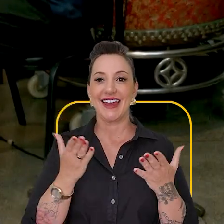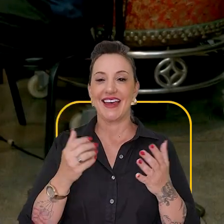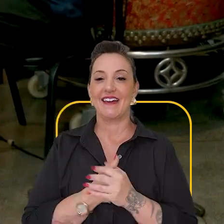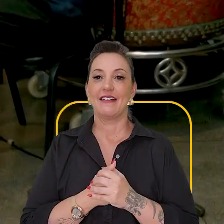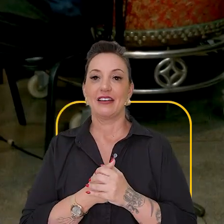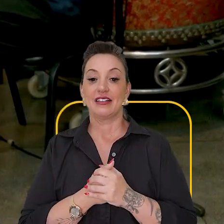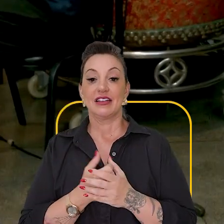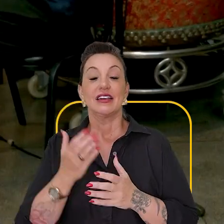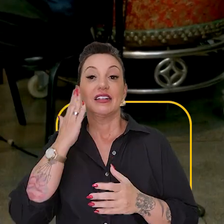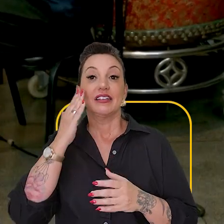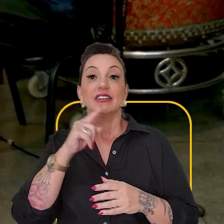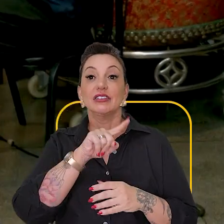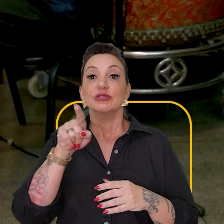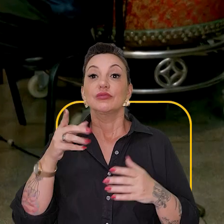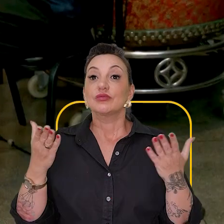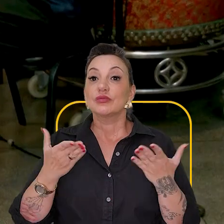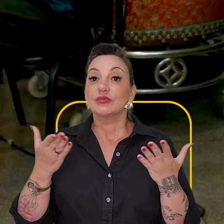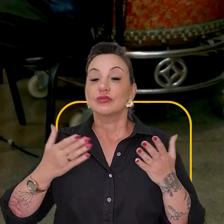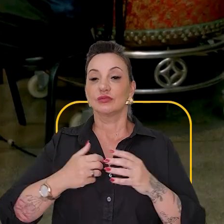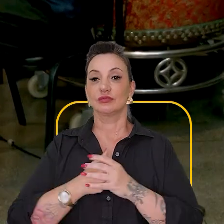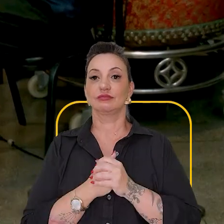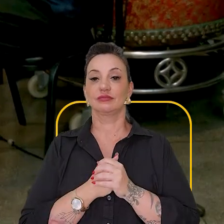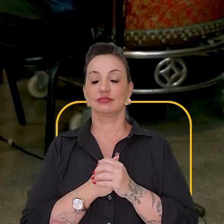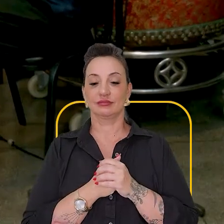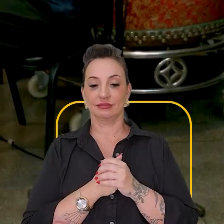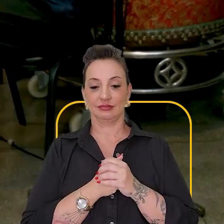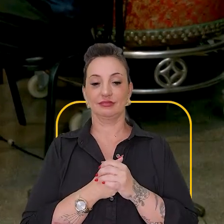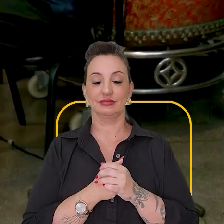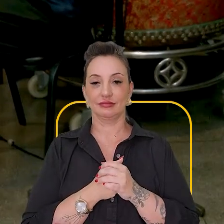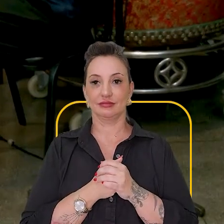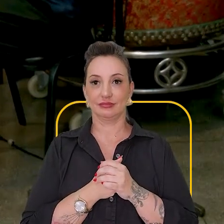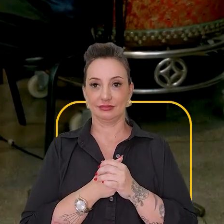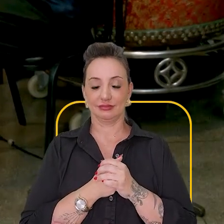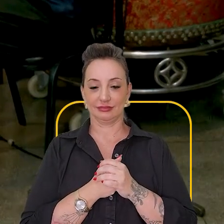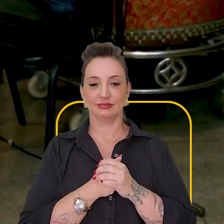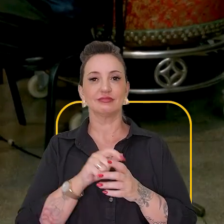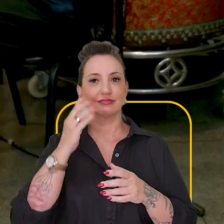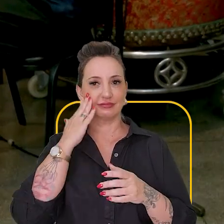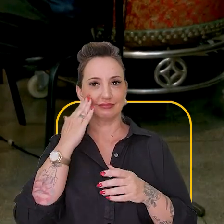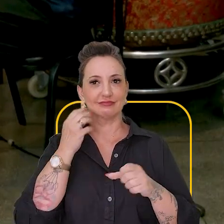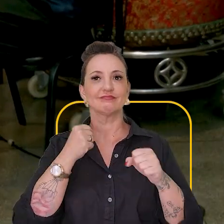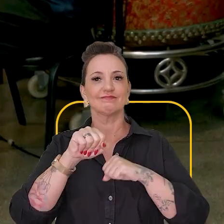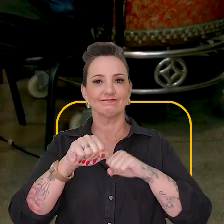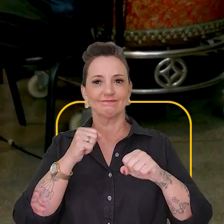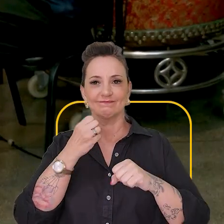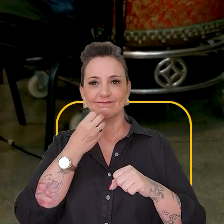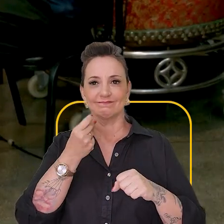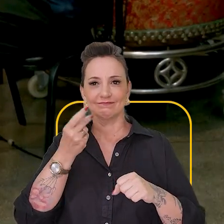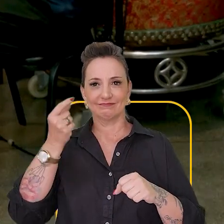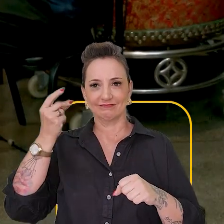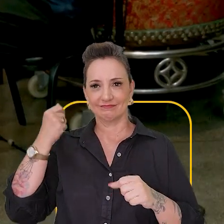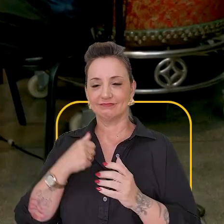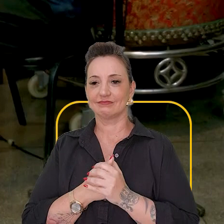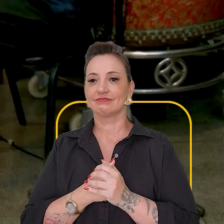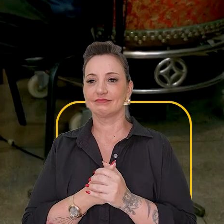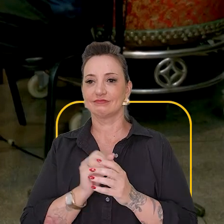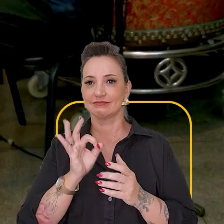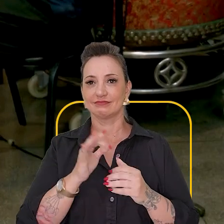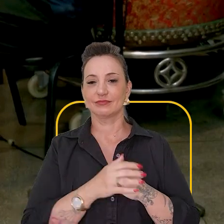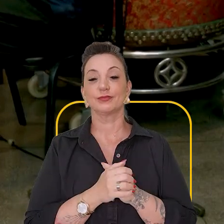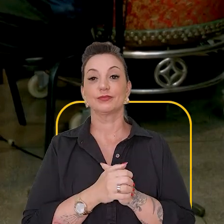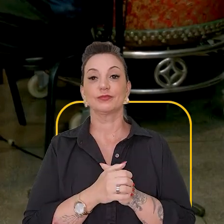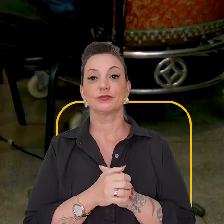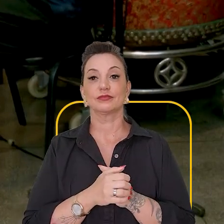E aí assim eu queria ouvir do Senhor hoje eh primeiro o Senhor deve ter noção que o senhor lutou bastante lutei